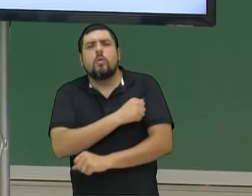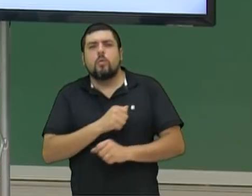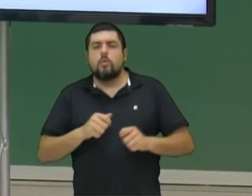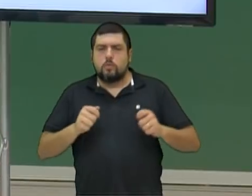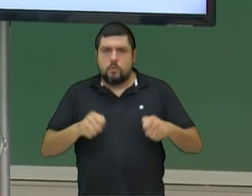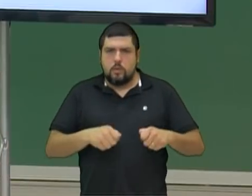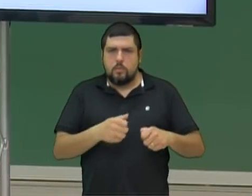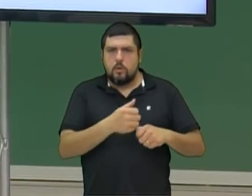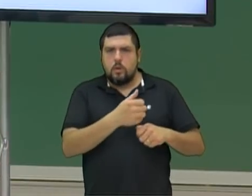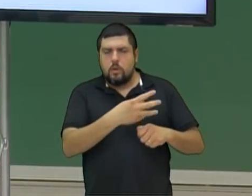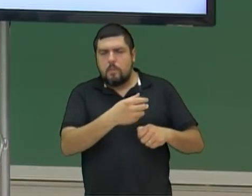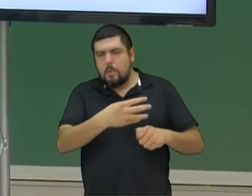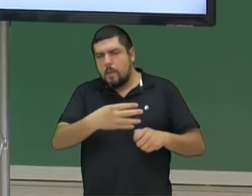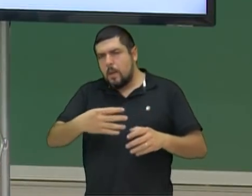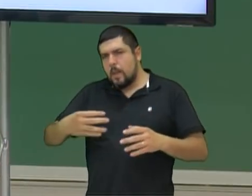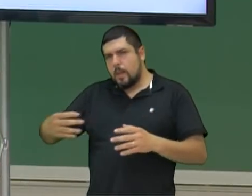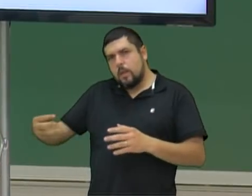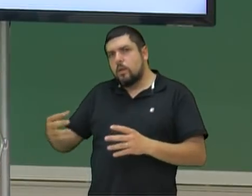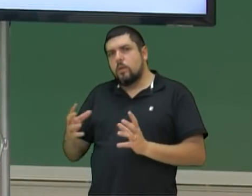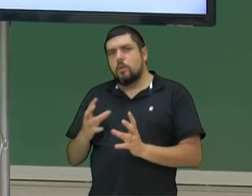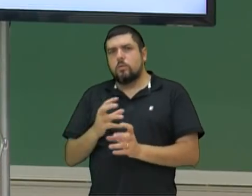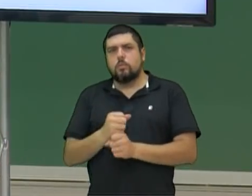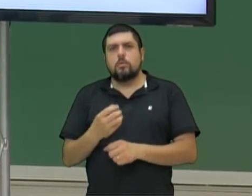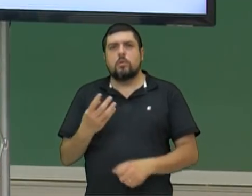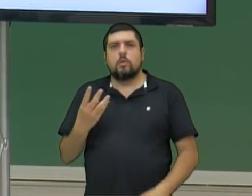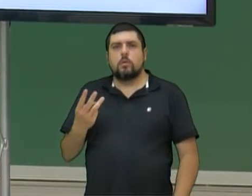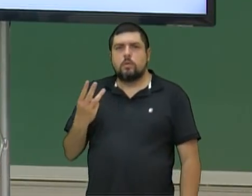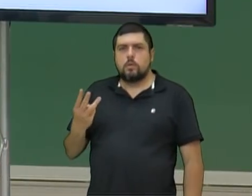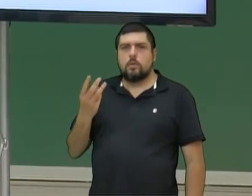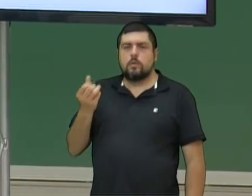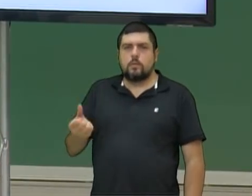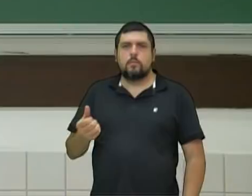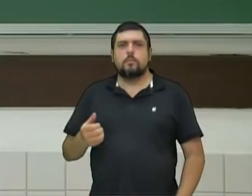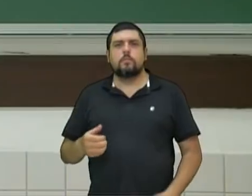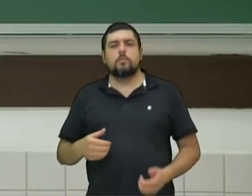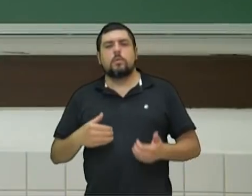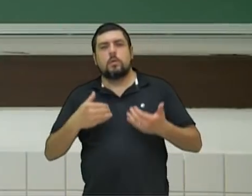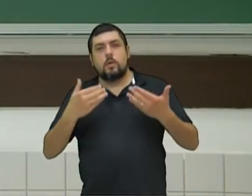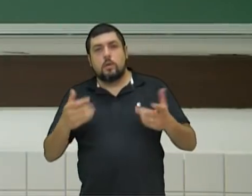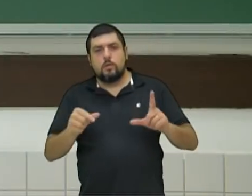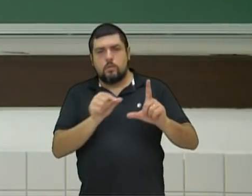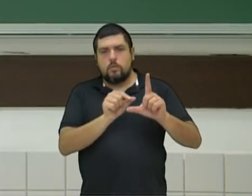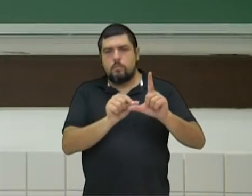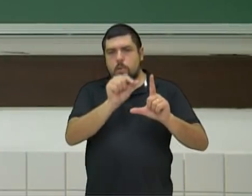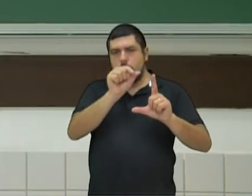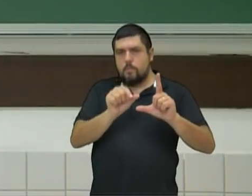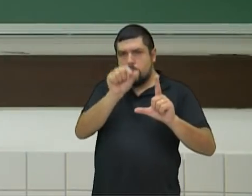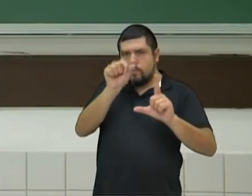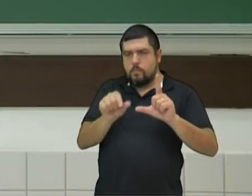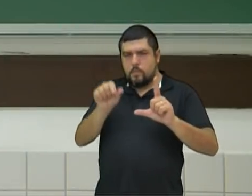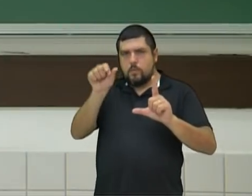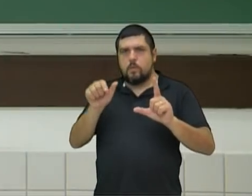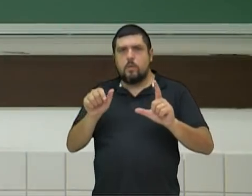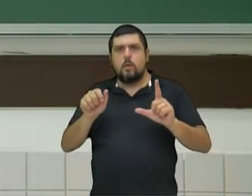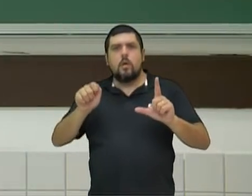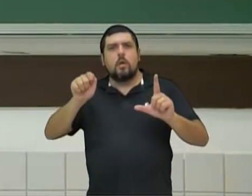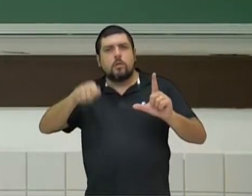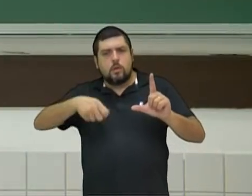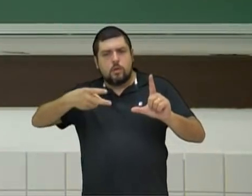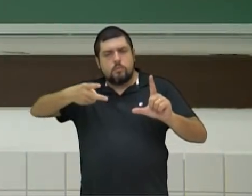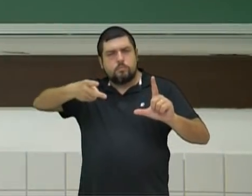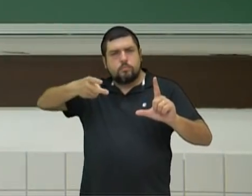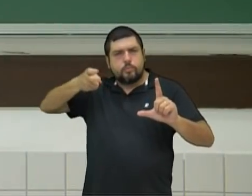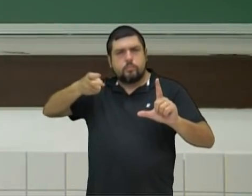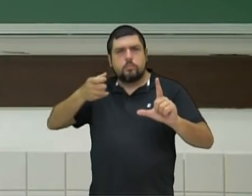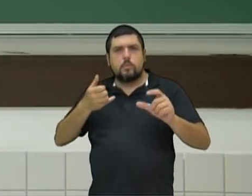10, que é igual a 36. Então, olhando para o gráfico, você consegue trazer informações. O gráfico serve para isso. Você consegue identificar dados que